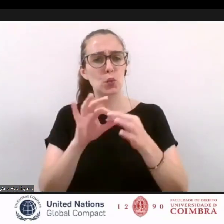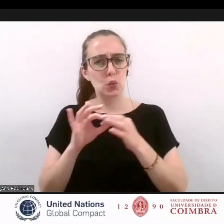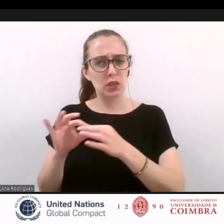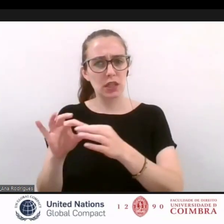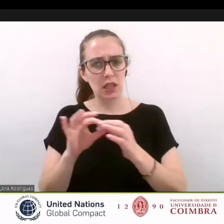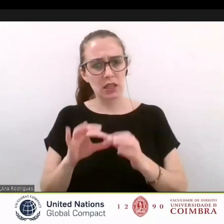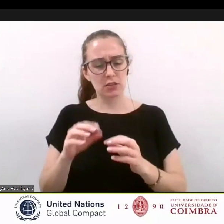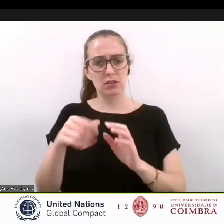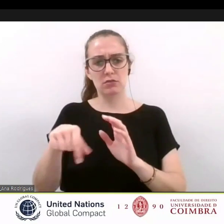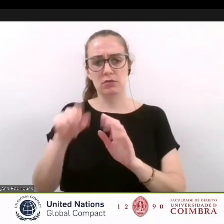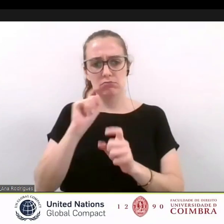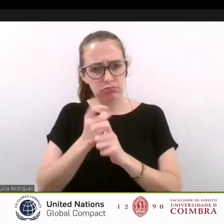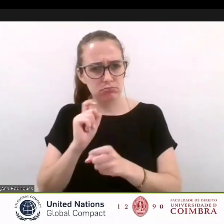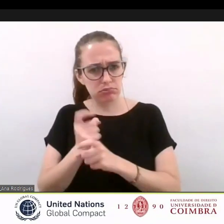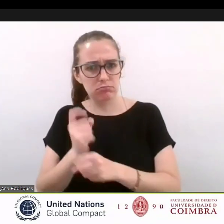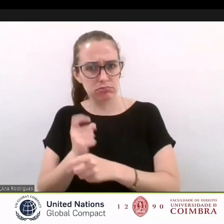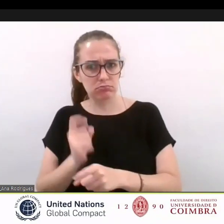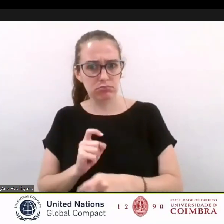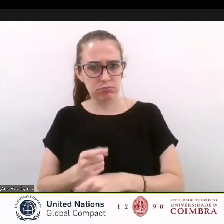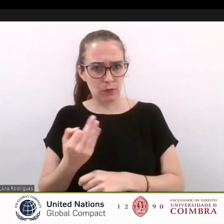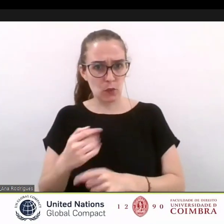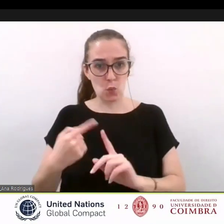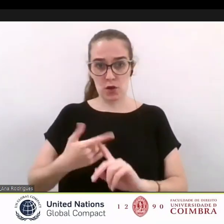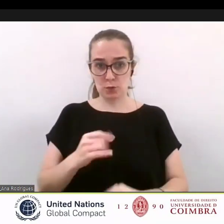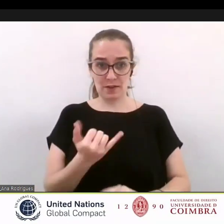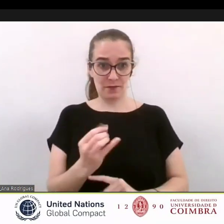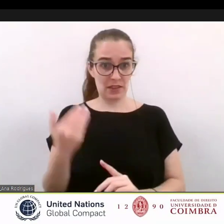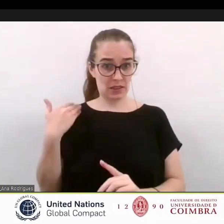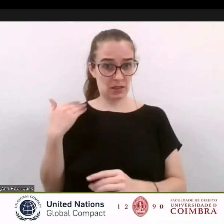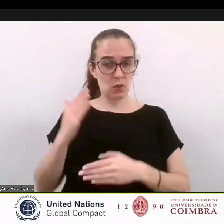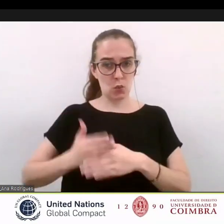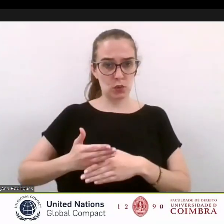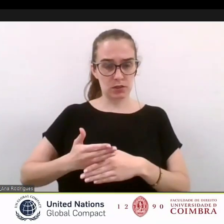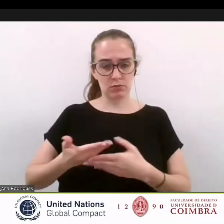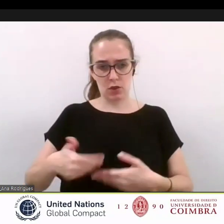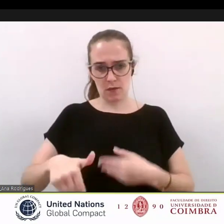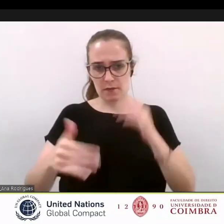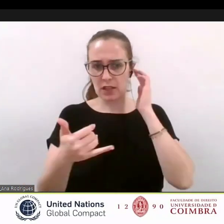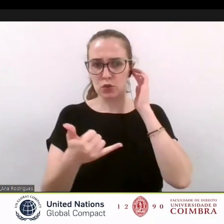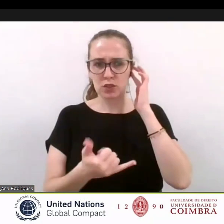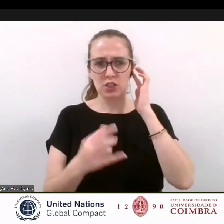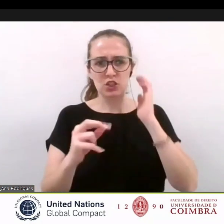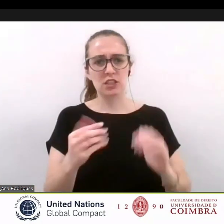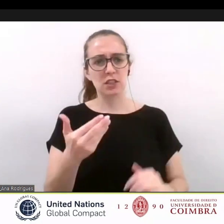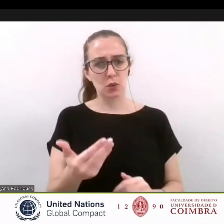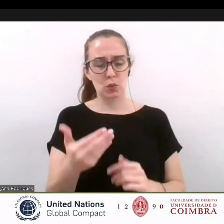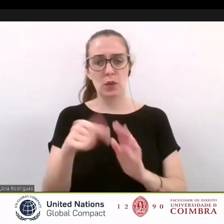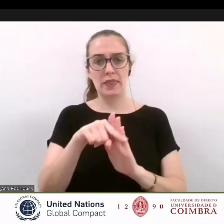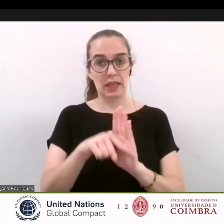gradualmente, foram revistos agora em 2020 pela última vez, para chegarmos a este número de 231